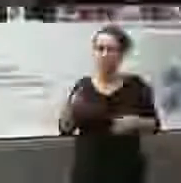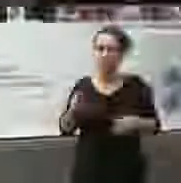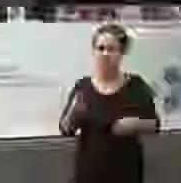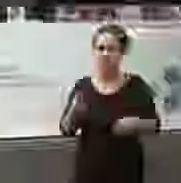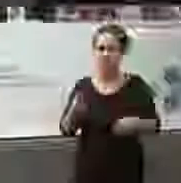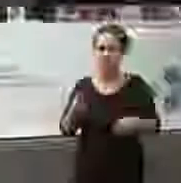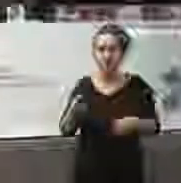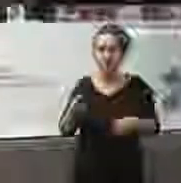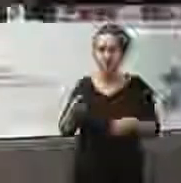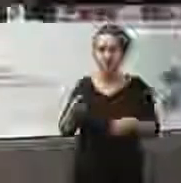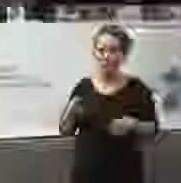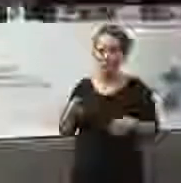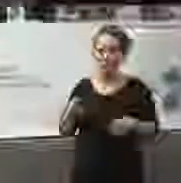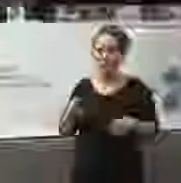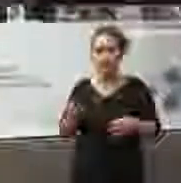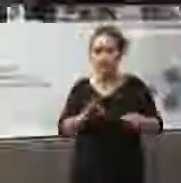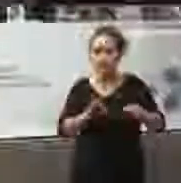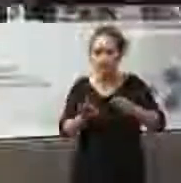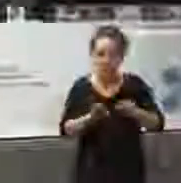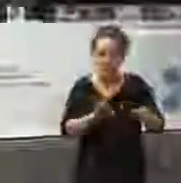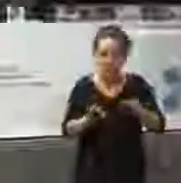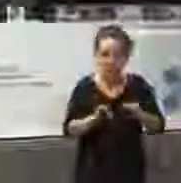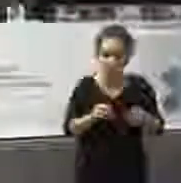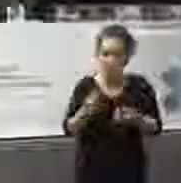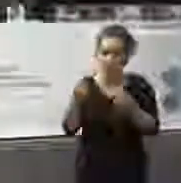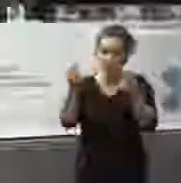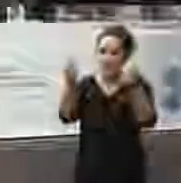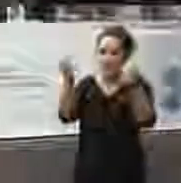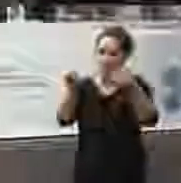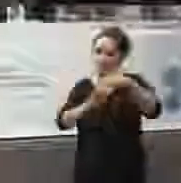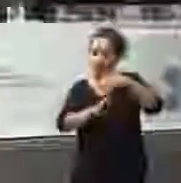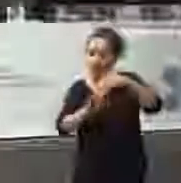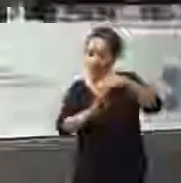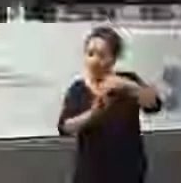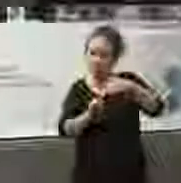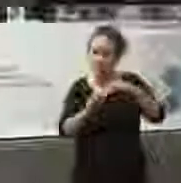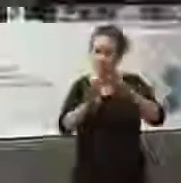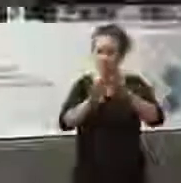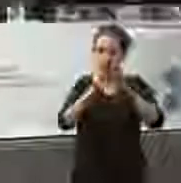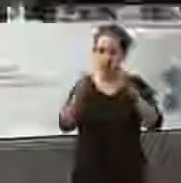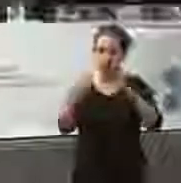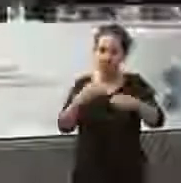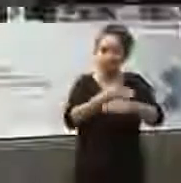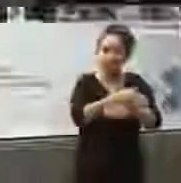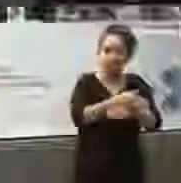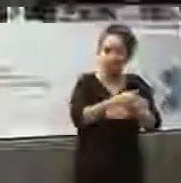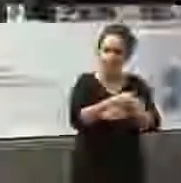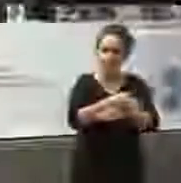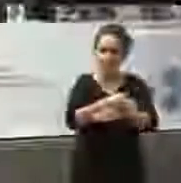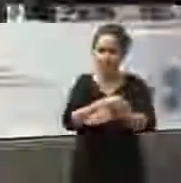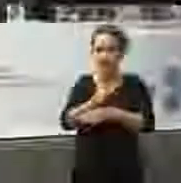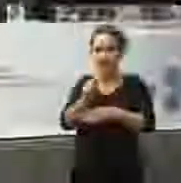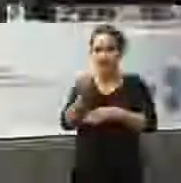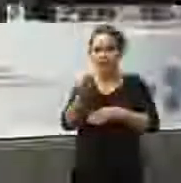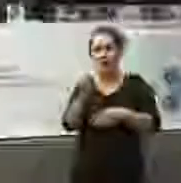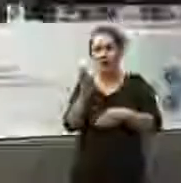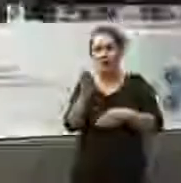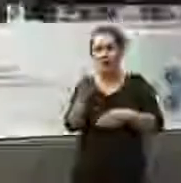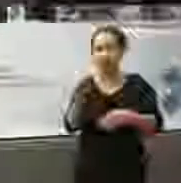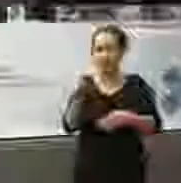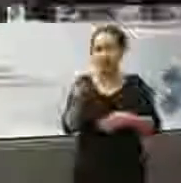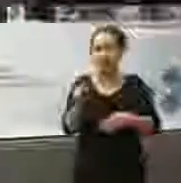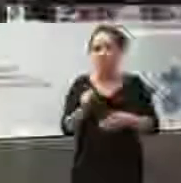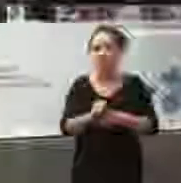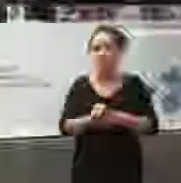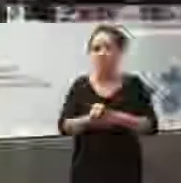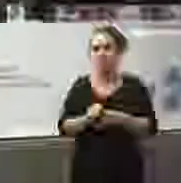racionalizar são da rede reforma do sistema de pagamento instituição de uma porta de entrada do estilo gates que tem né próprios